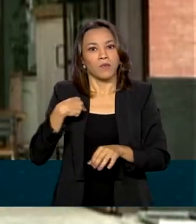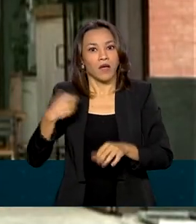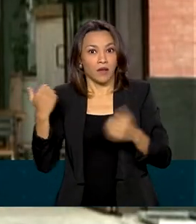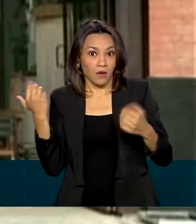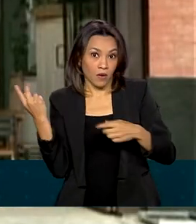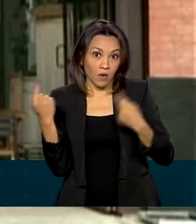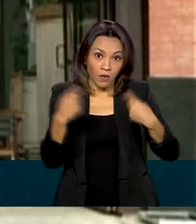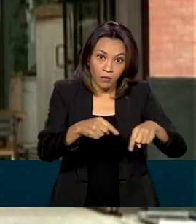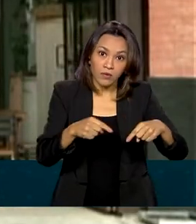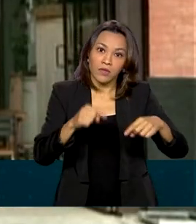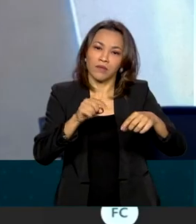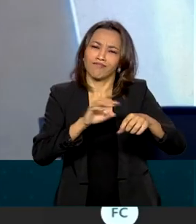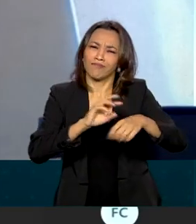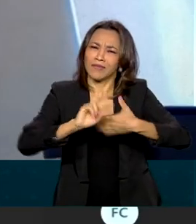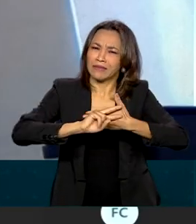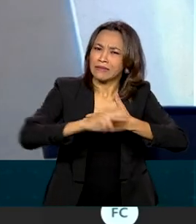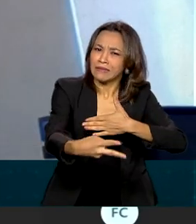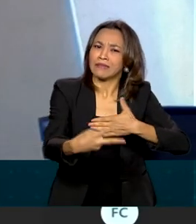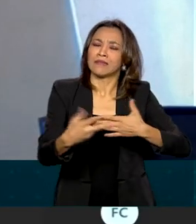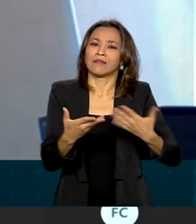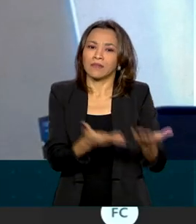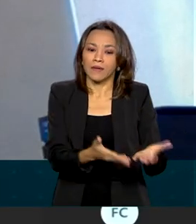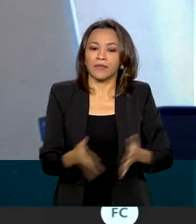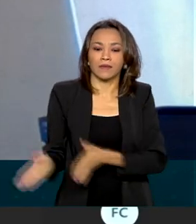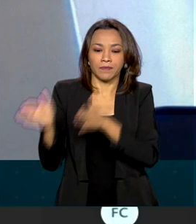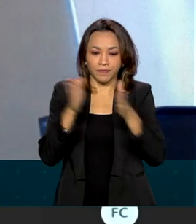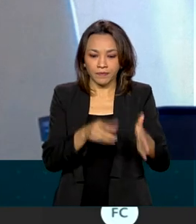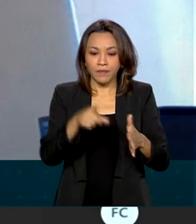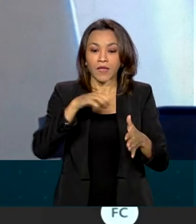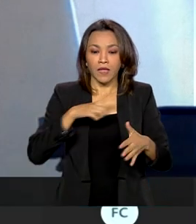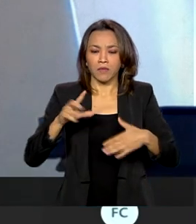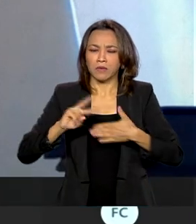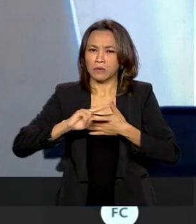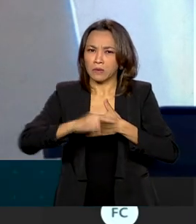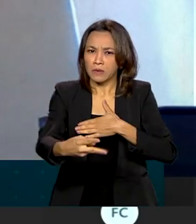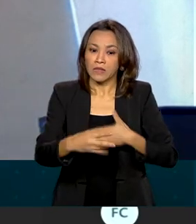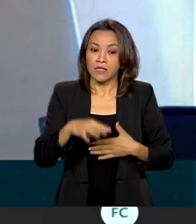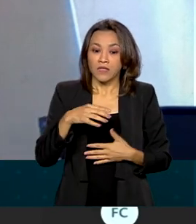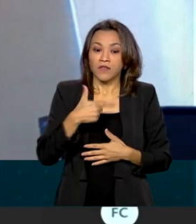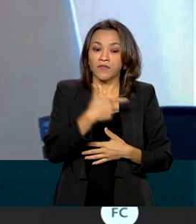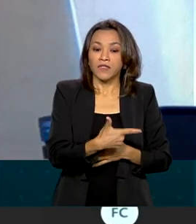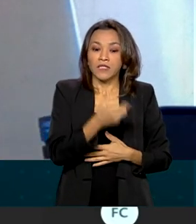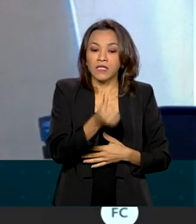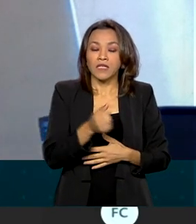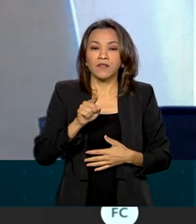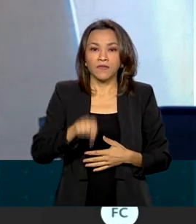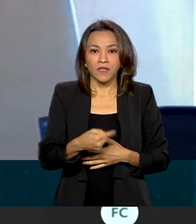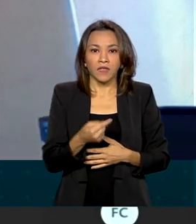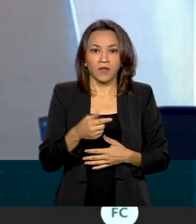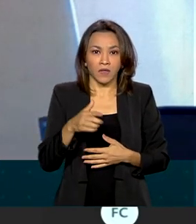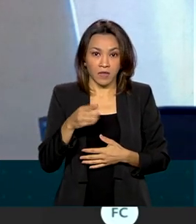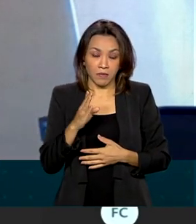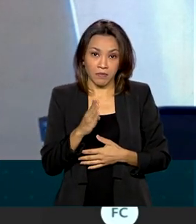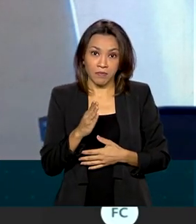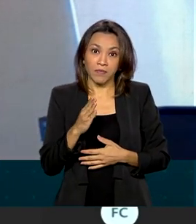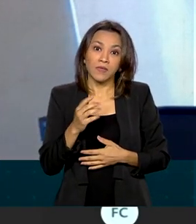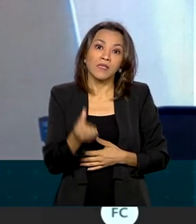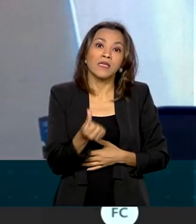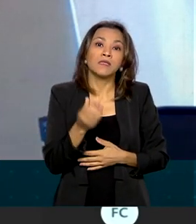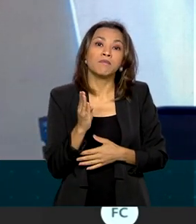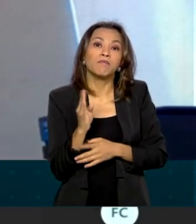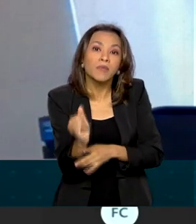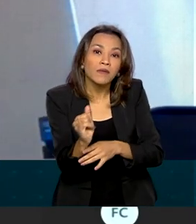desoneração de tributos. Com um impacto estimado de 26,6 bilhões de desonerações,